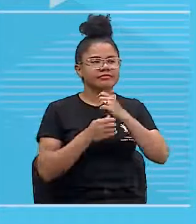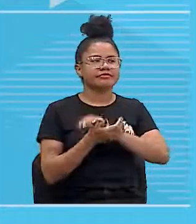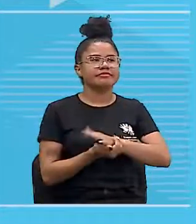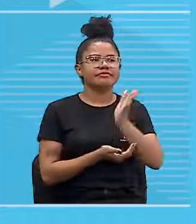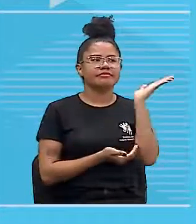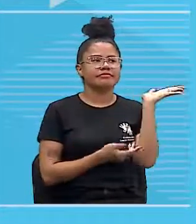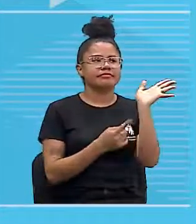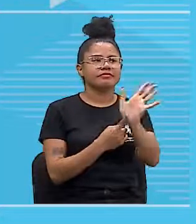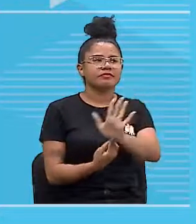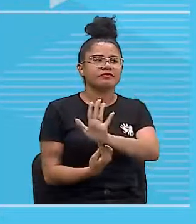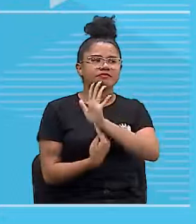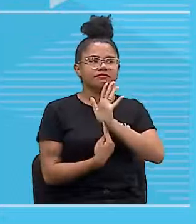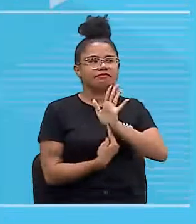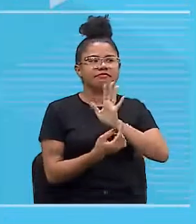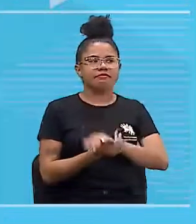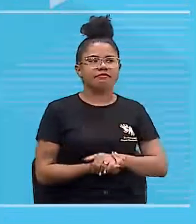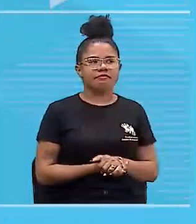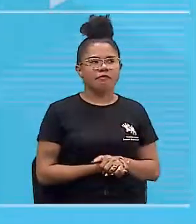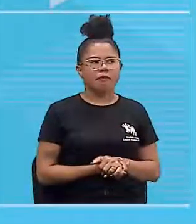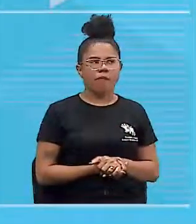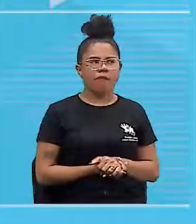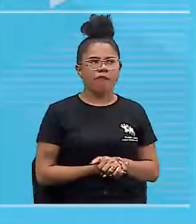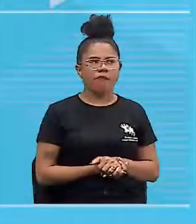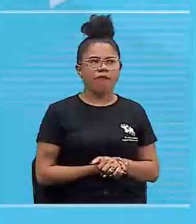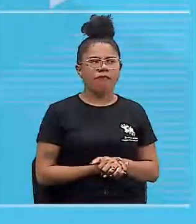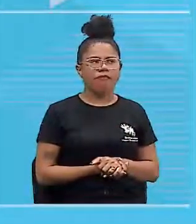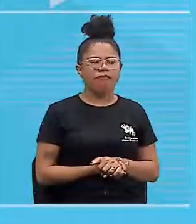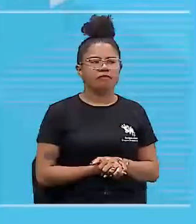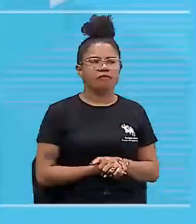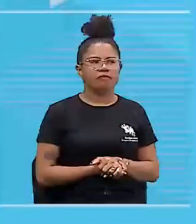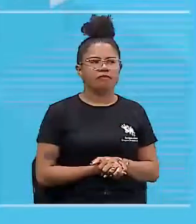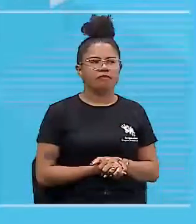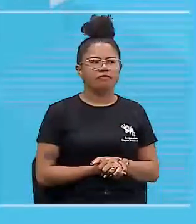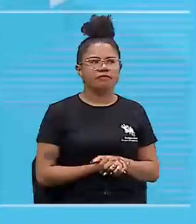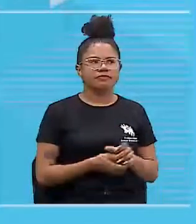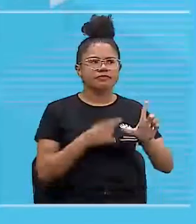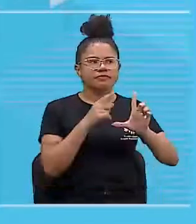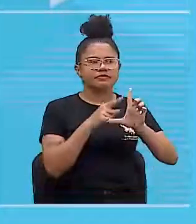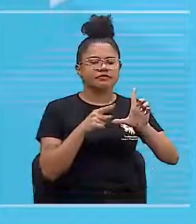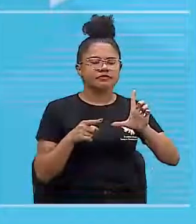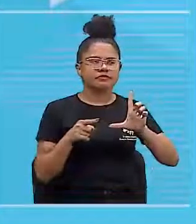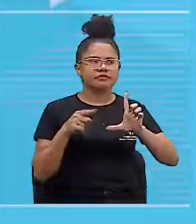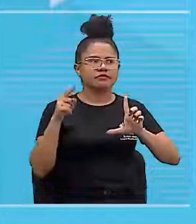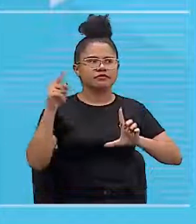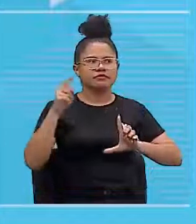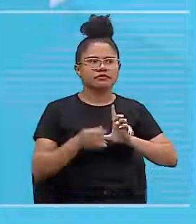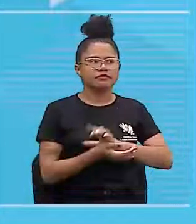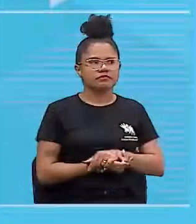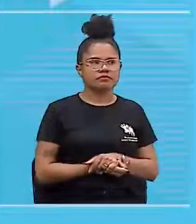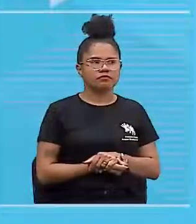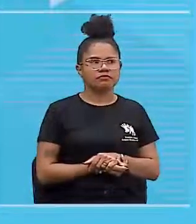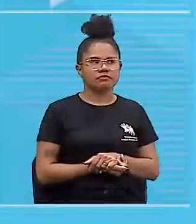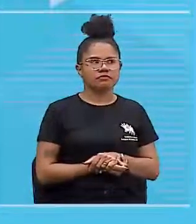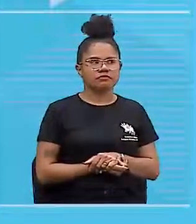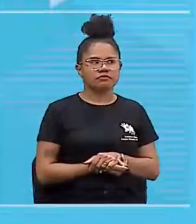o gráfico aqui voltando só um seguidinho a decolada que deu após 2017